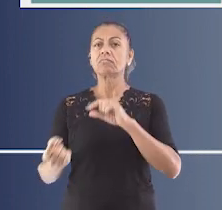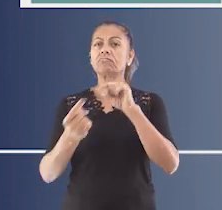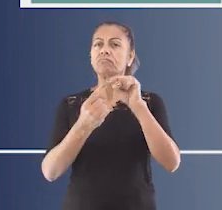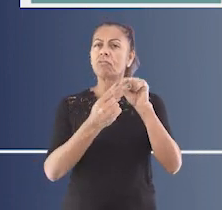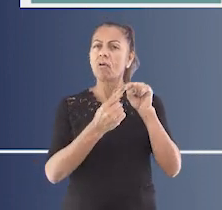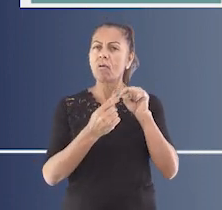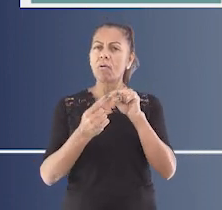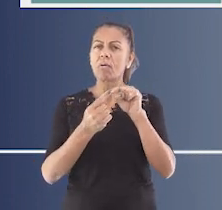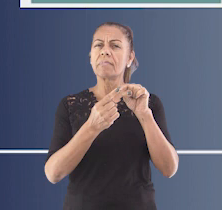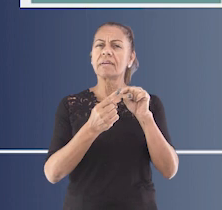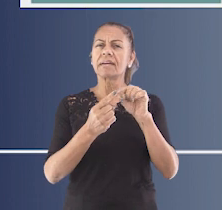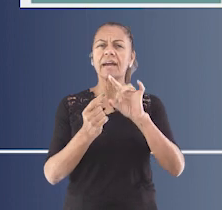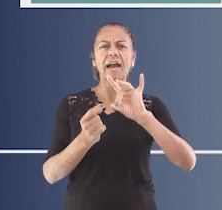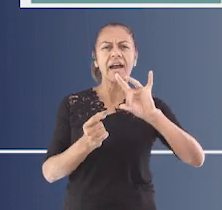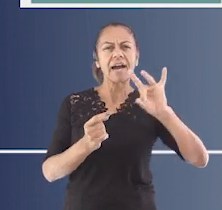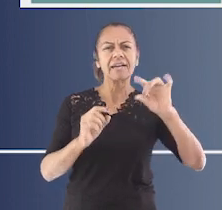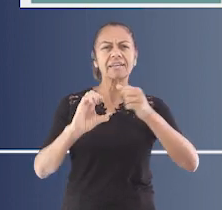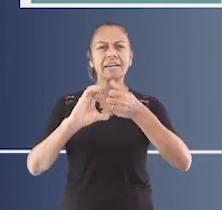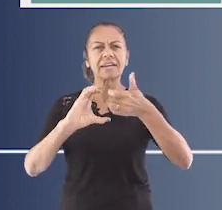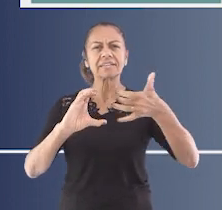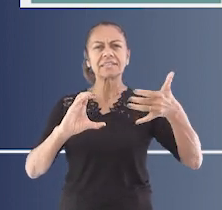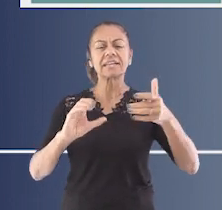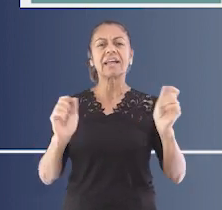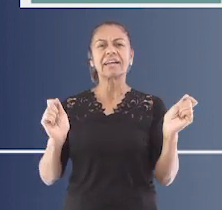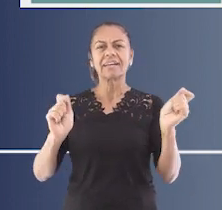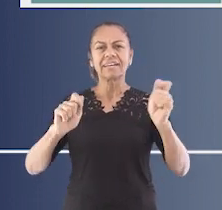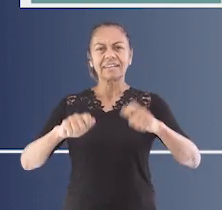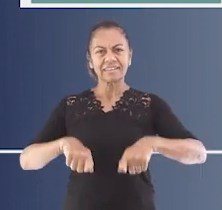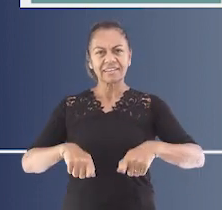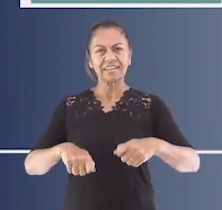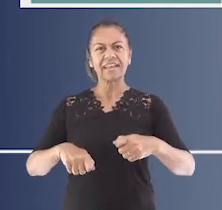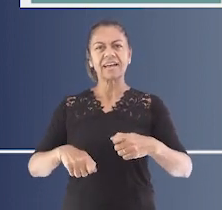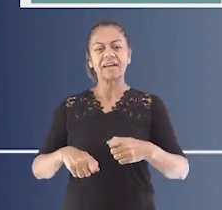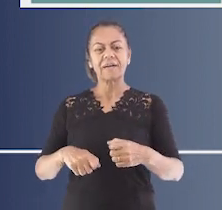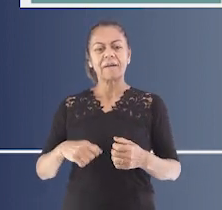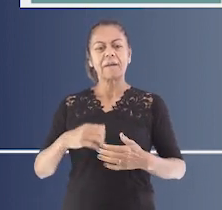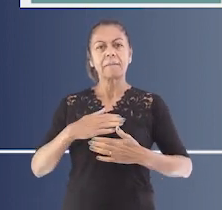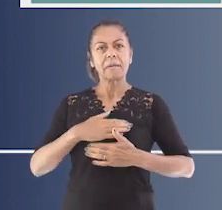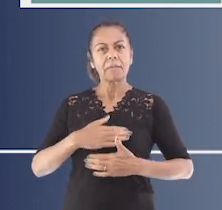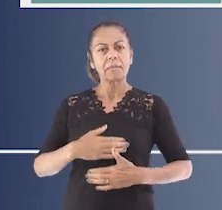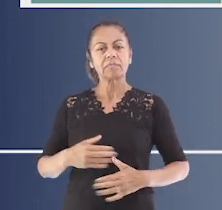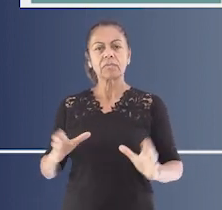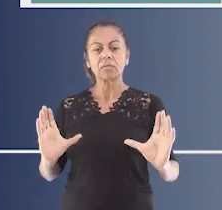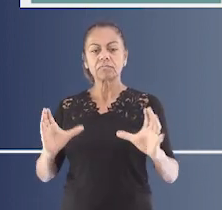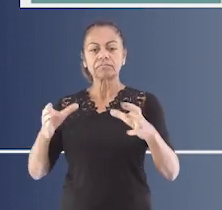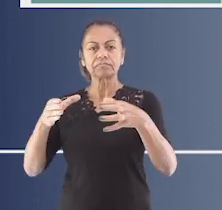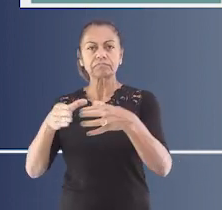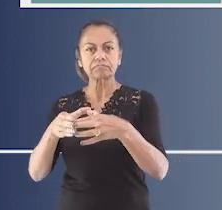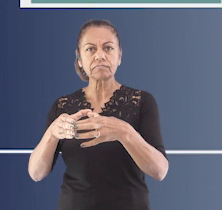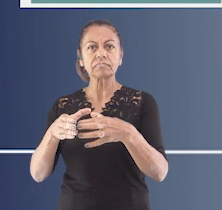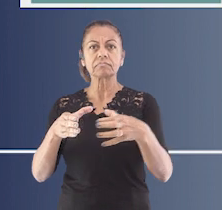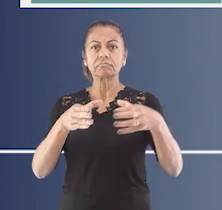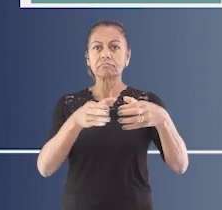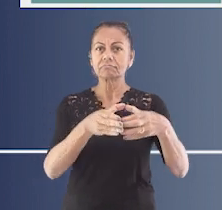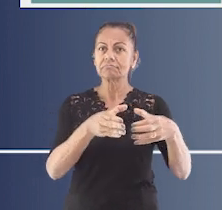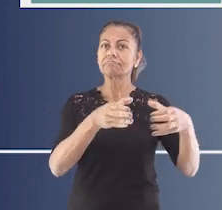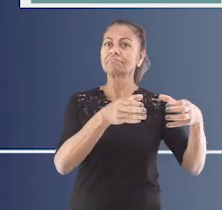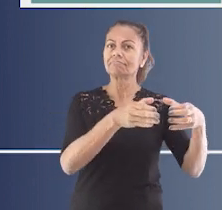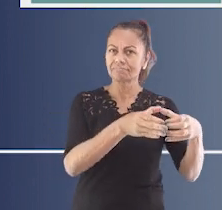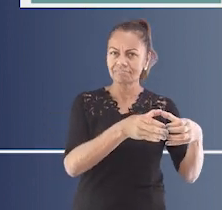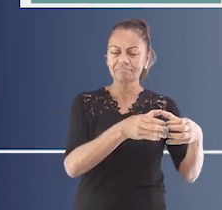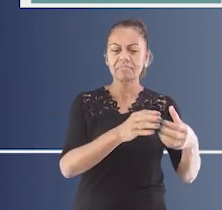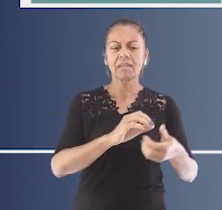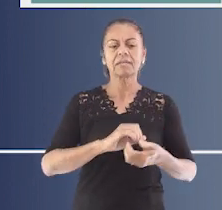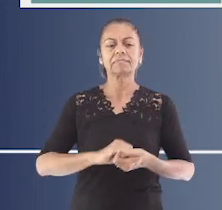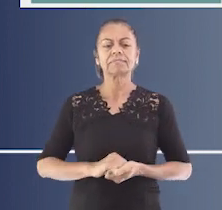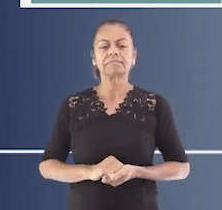herdadas geneticamente em cada indivíduo. Assim, de acordo com essas